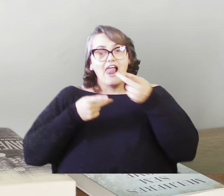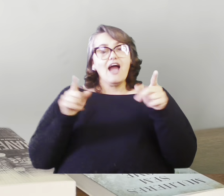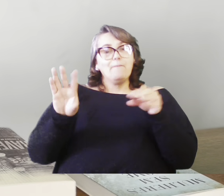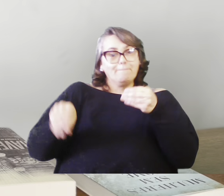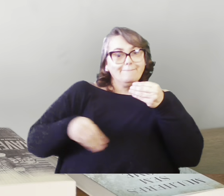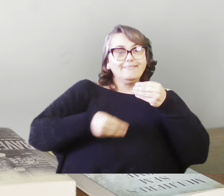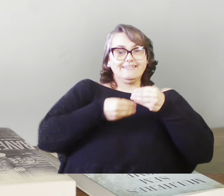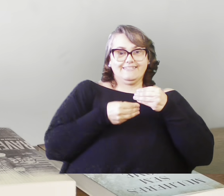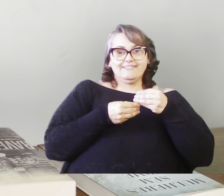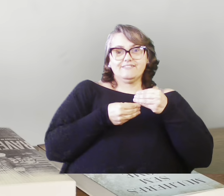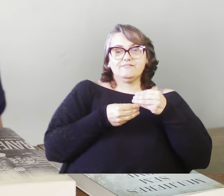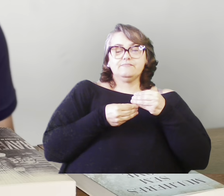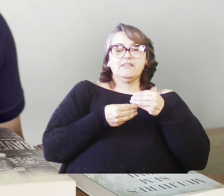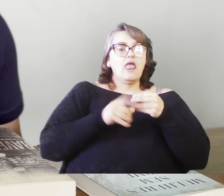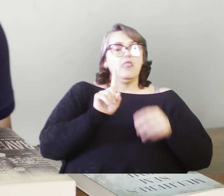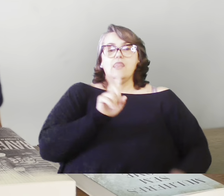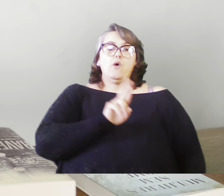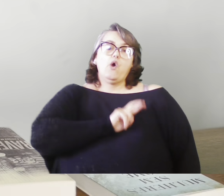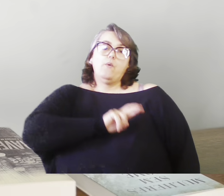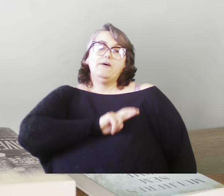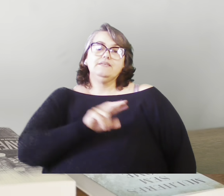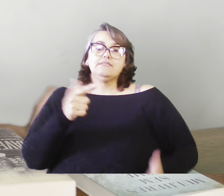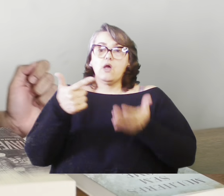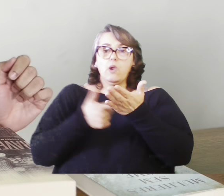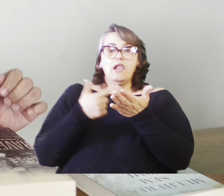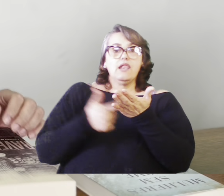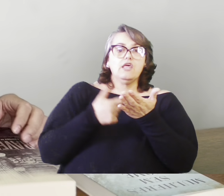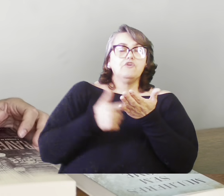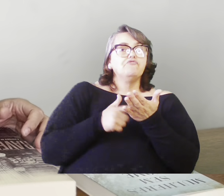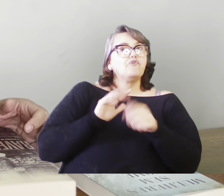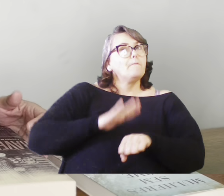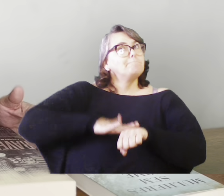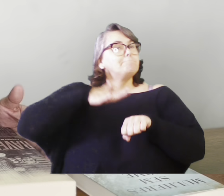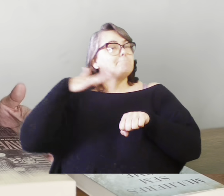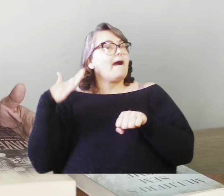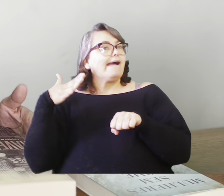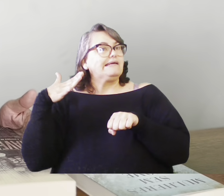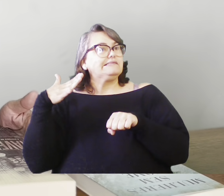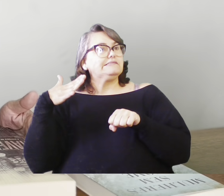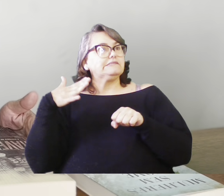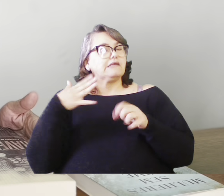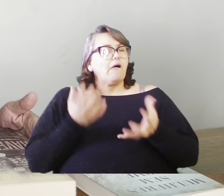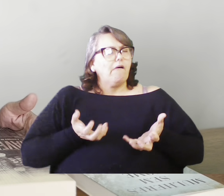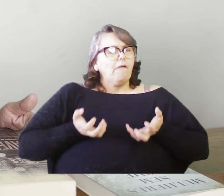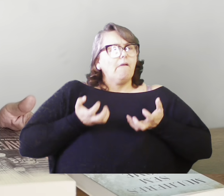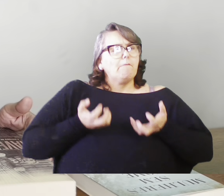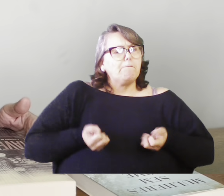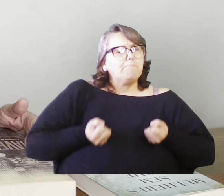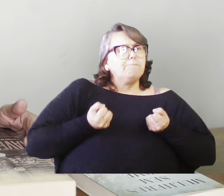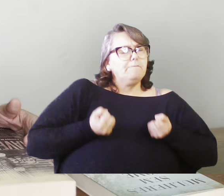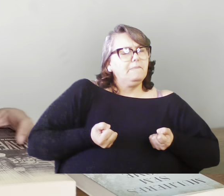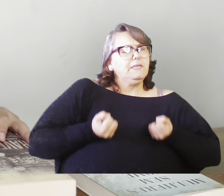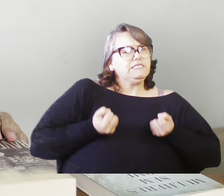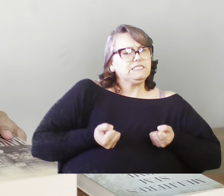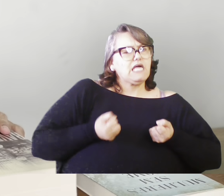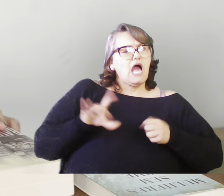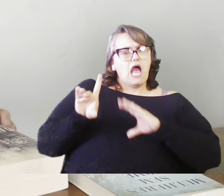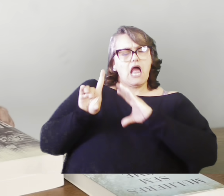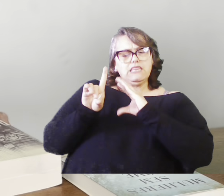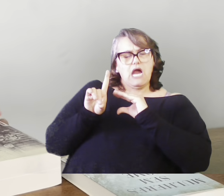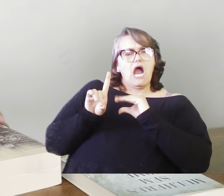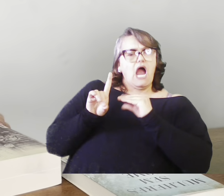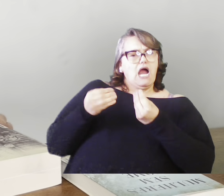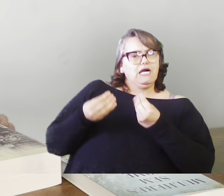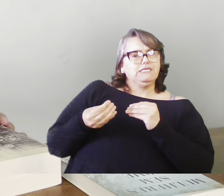não posso deixar de falar. Esse não é um romance, esse é um livro muito mais denso, muito